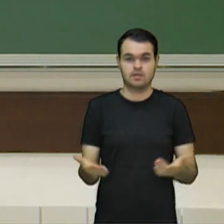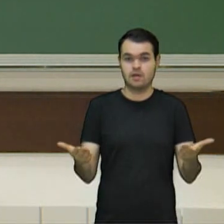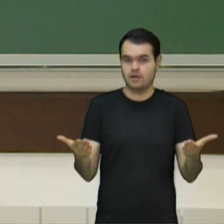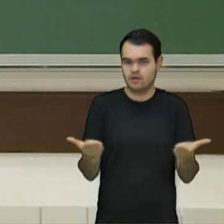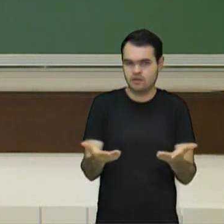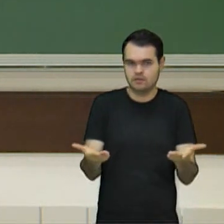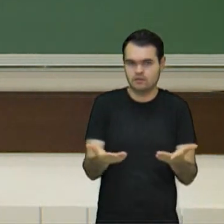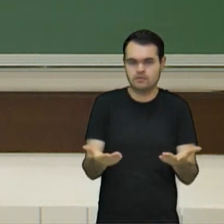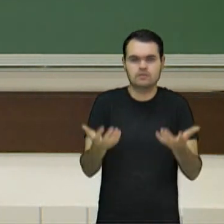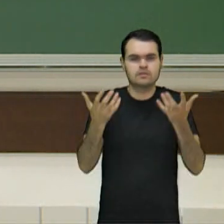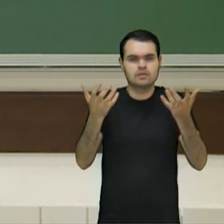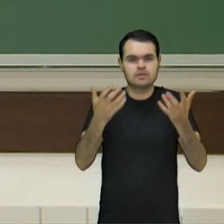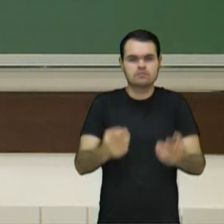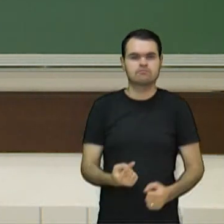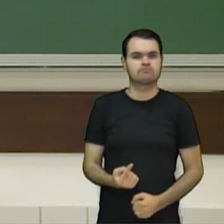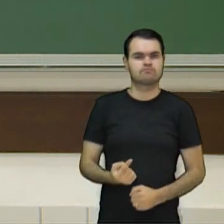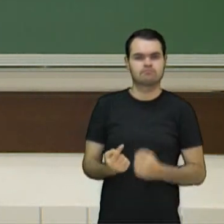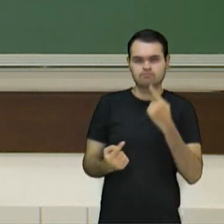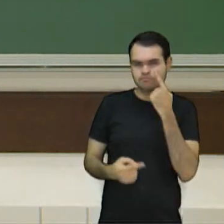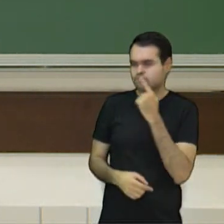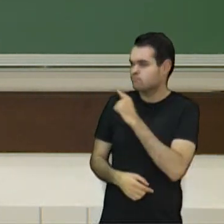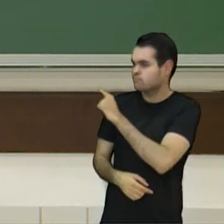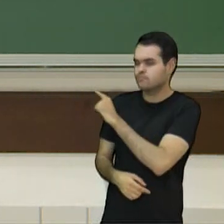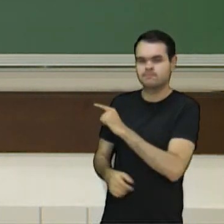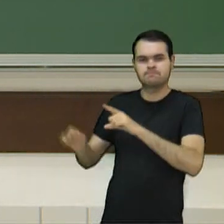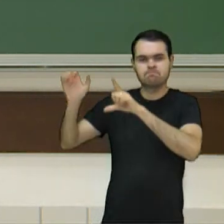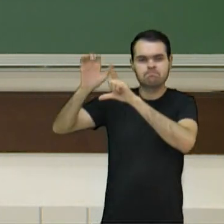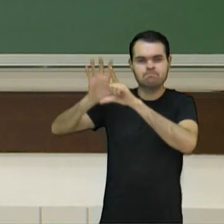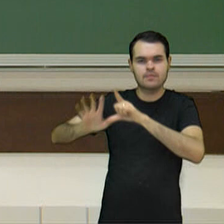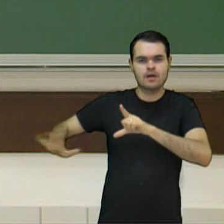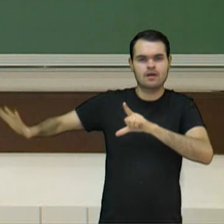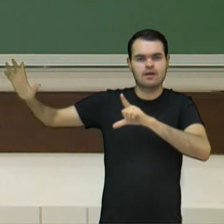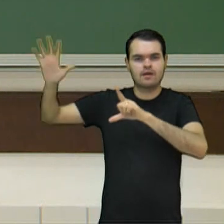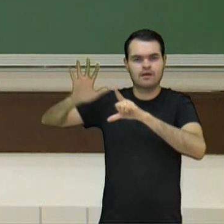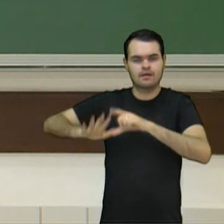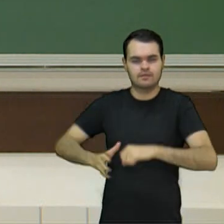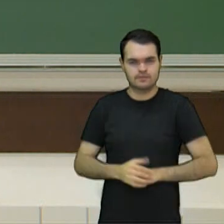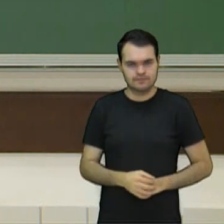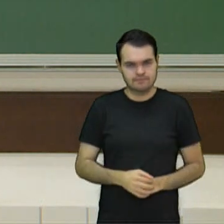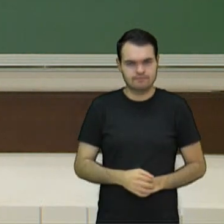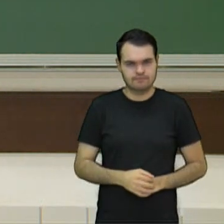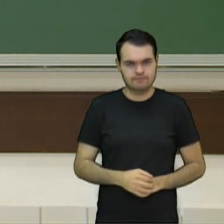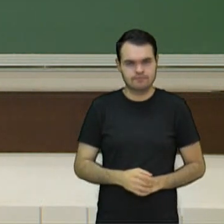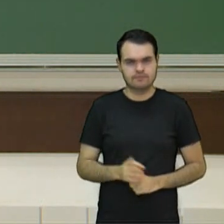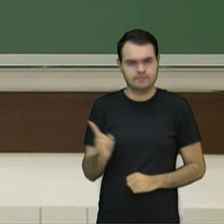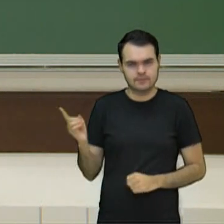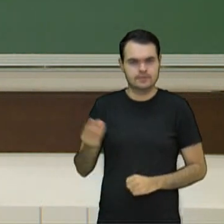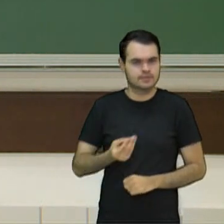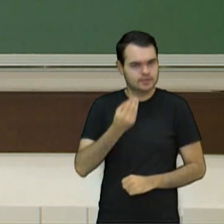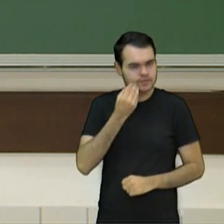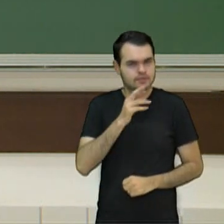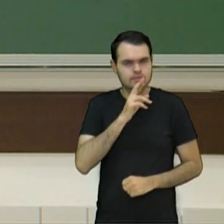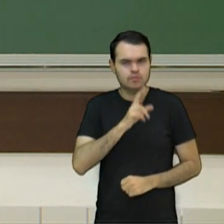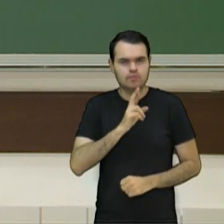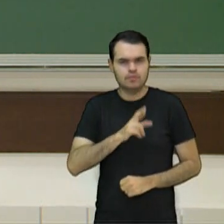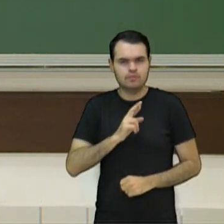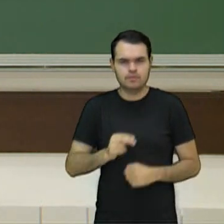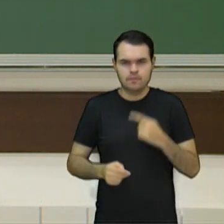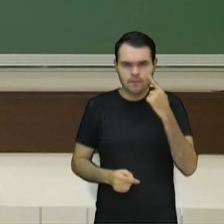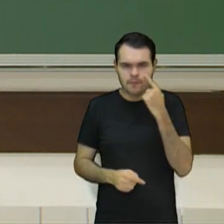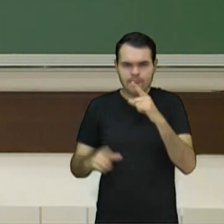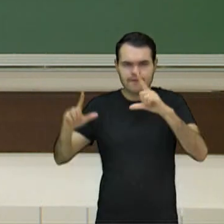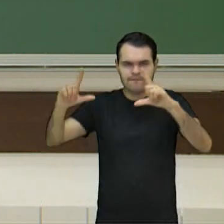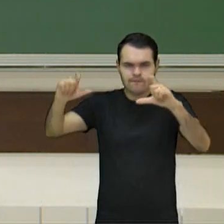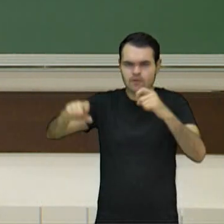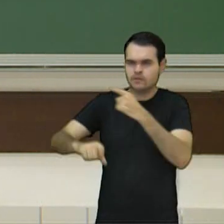Agora, pessoal, eu quero que vocês observem a imagem que nós temos aqui e nós vamos responder essas perguntas. Look at the picture